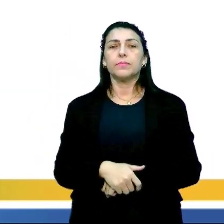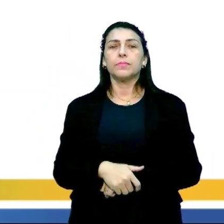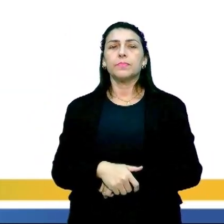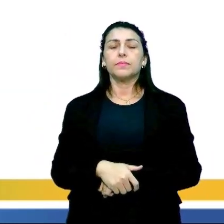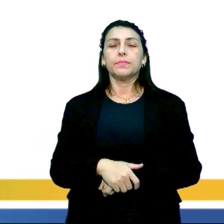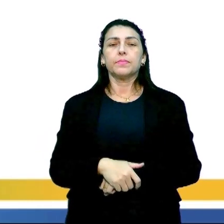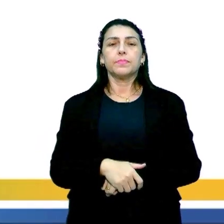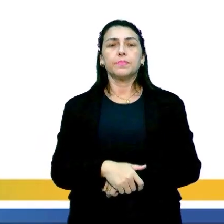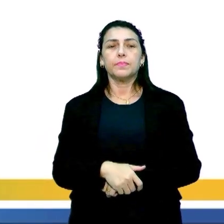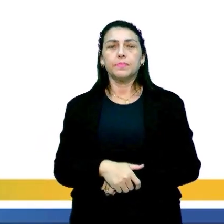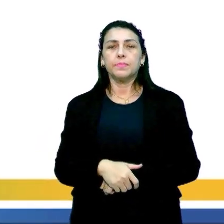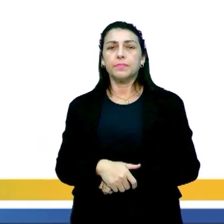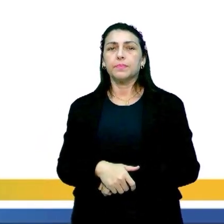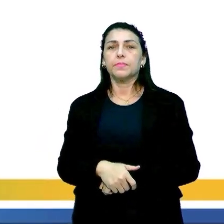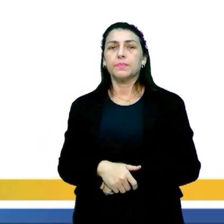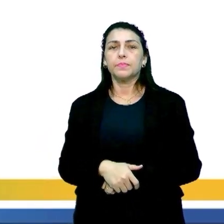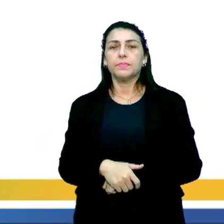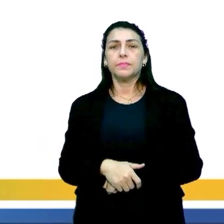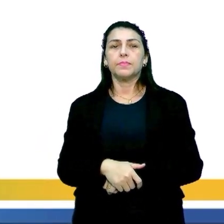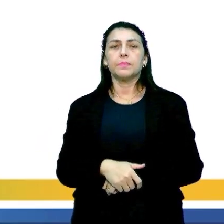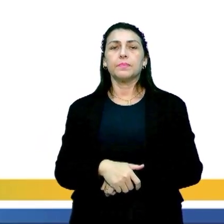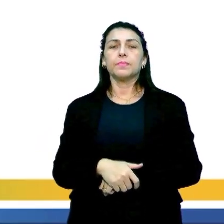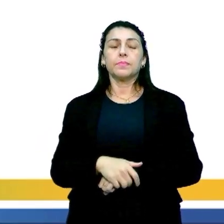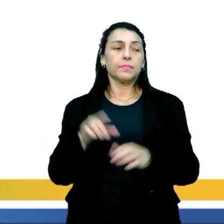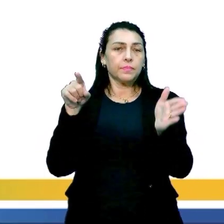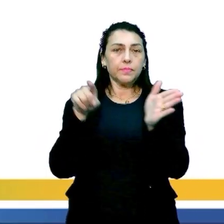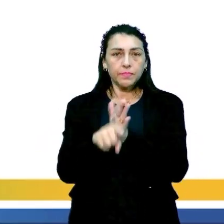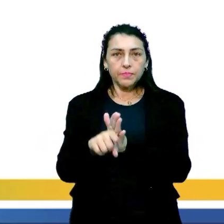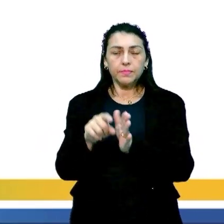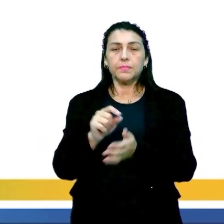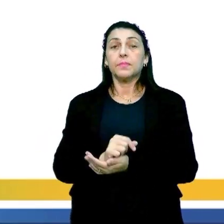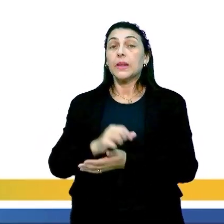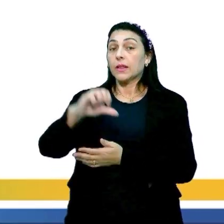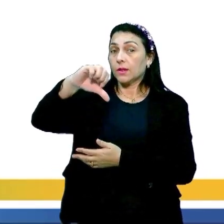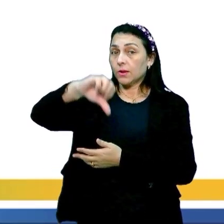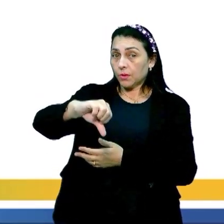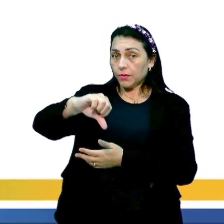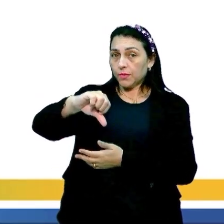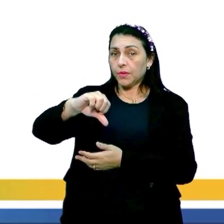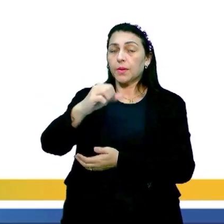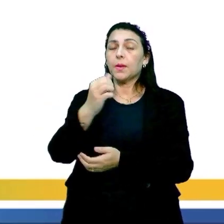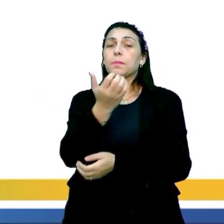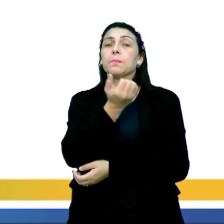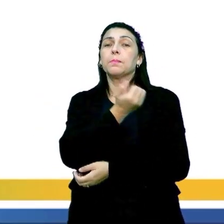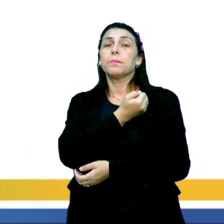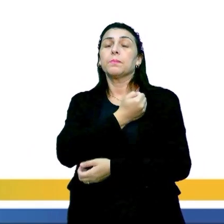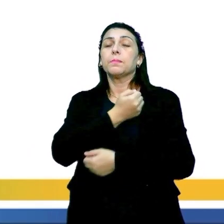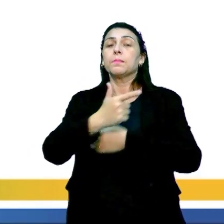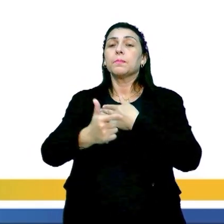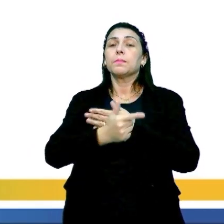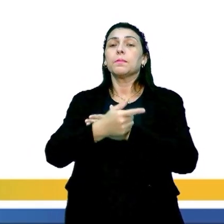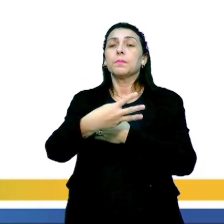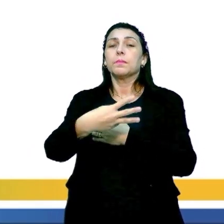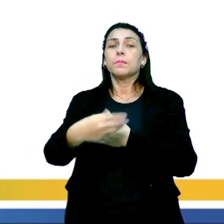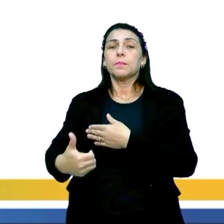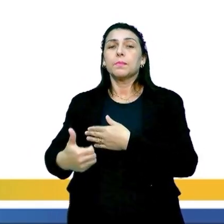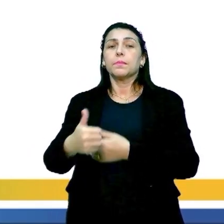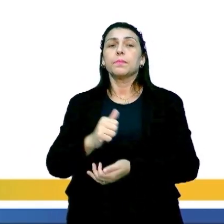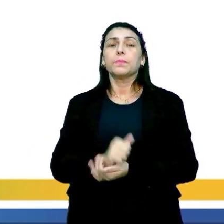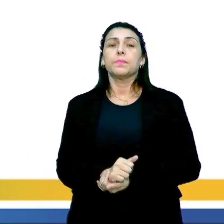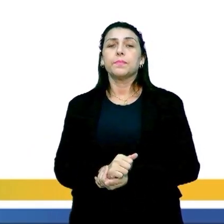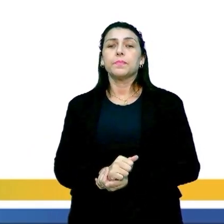Vamos adiante. Essa questão aqui é a questão 9, lá na página 31, e aqui está